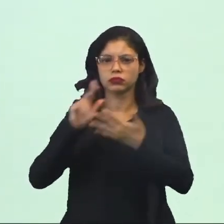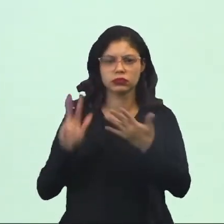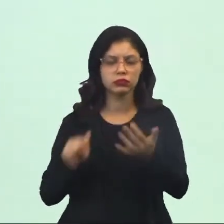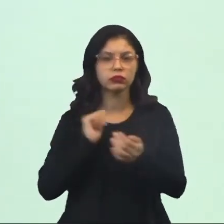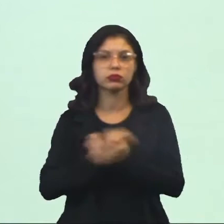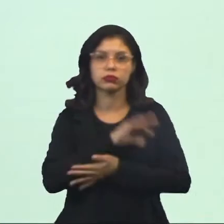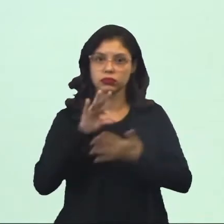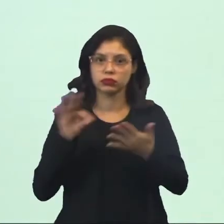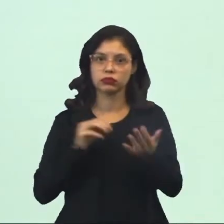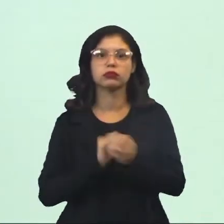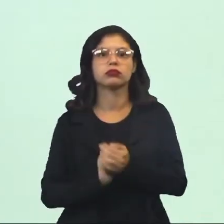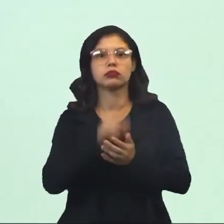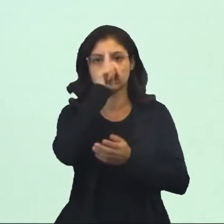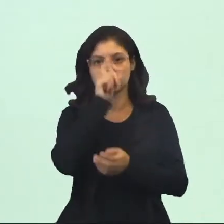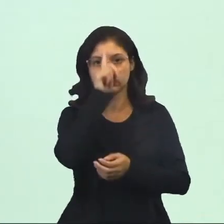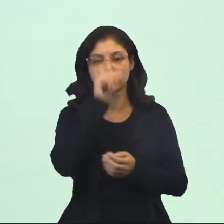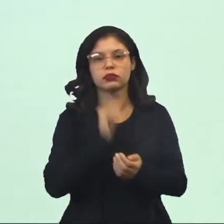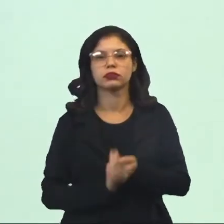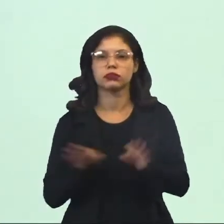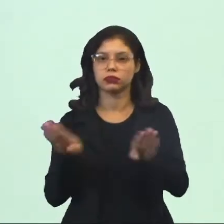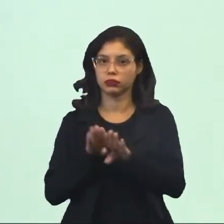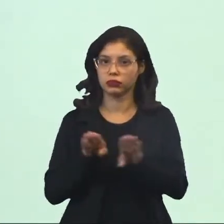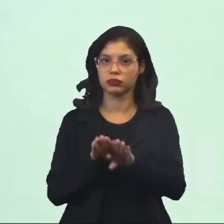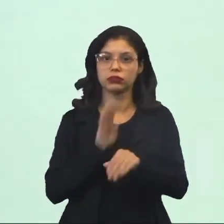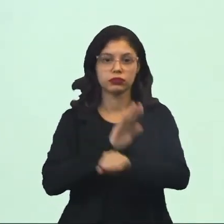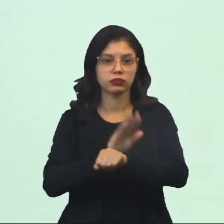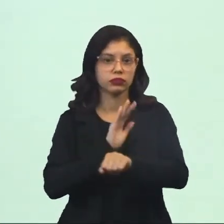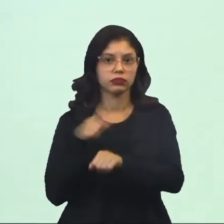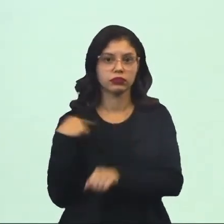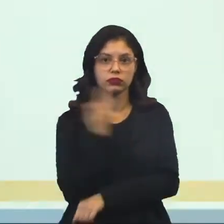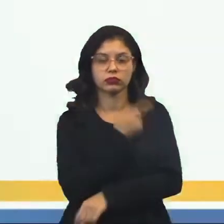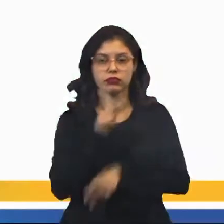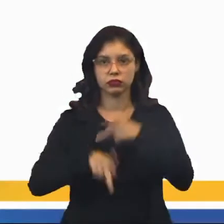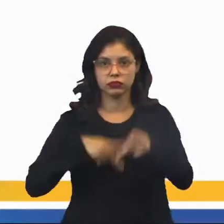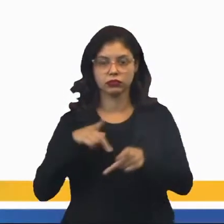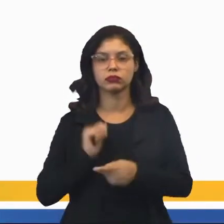tipos de hospitais e de serviços prestados à nossa população.